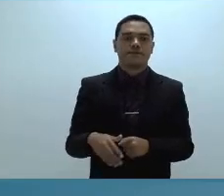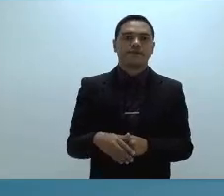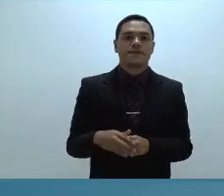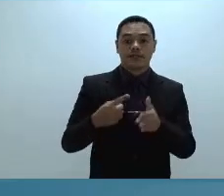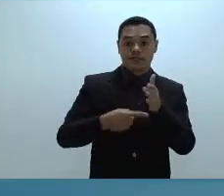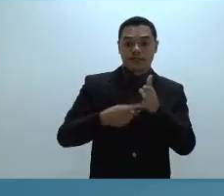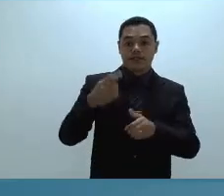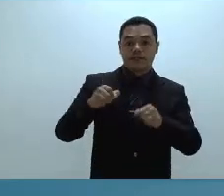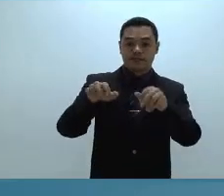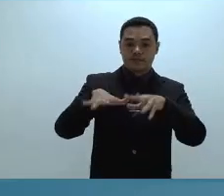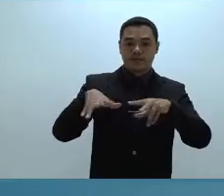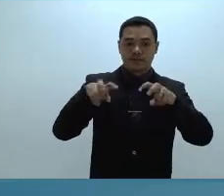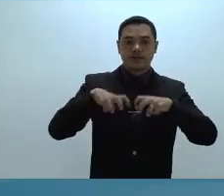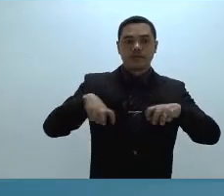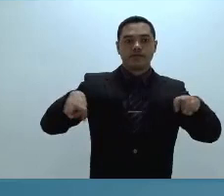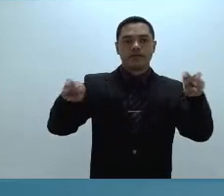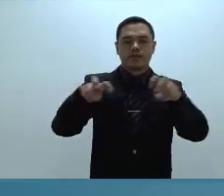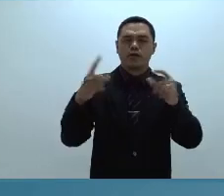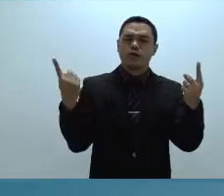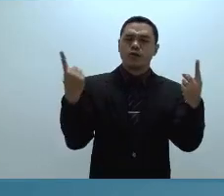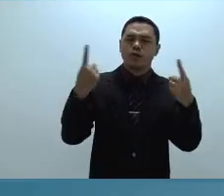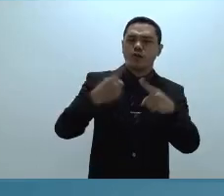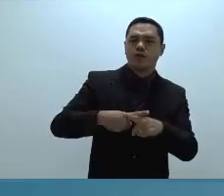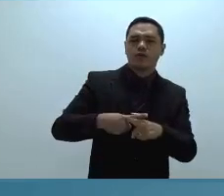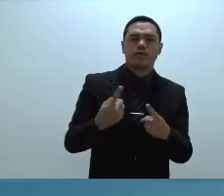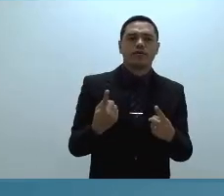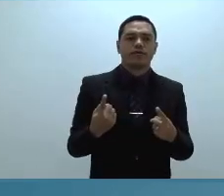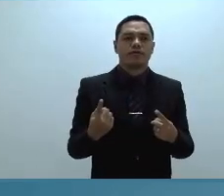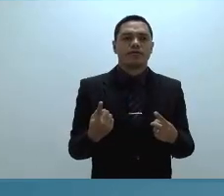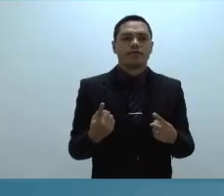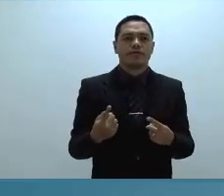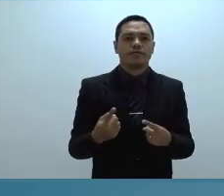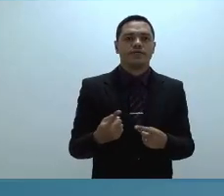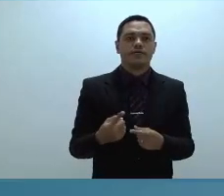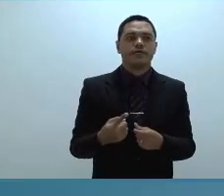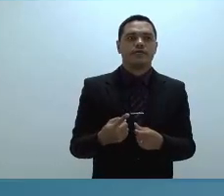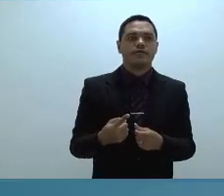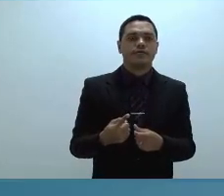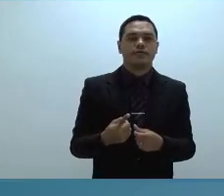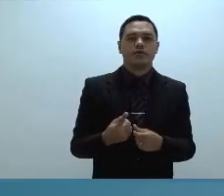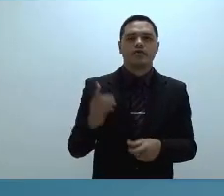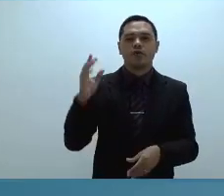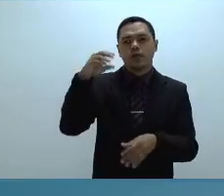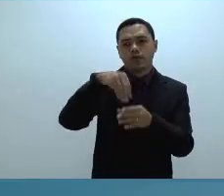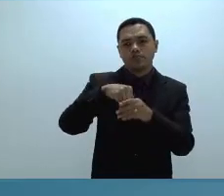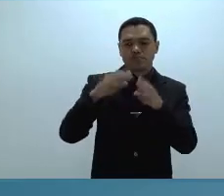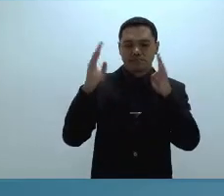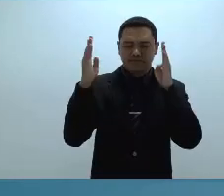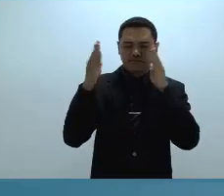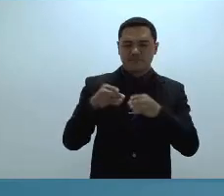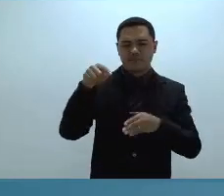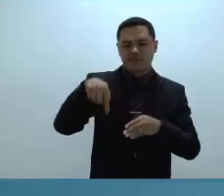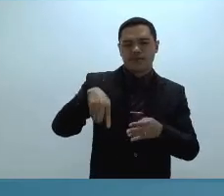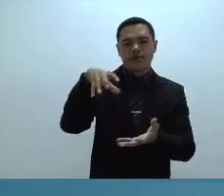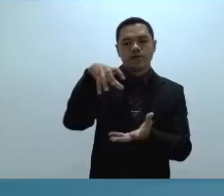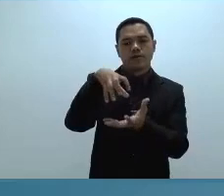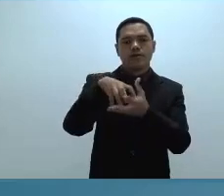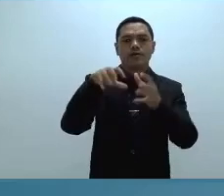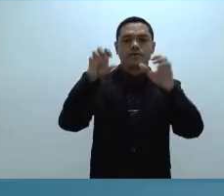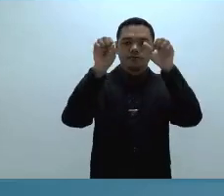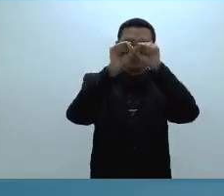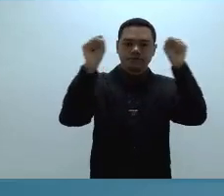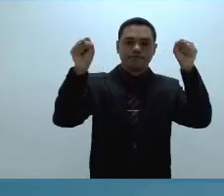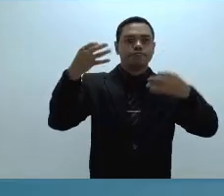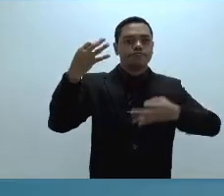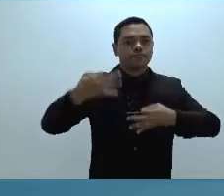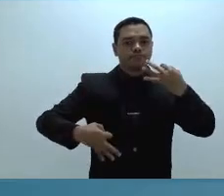no caso, a controvérsia seja a definição da competência interna desta Corte para julgar recurso oriundo de ação